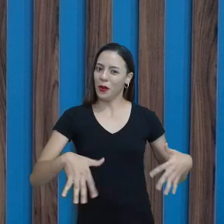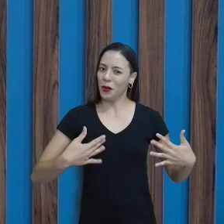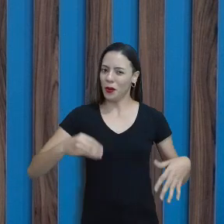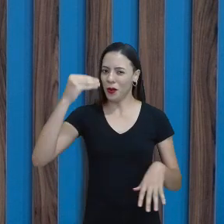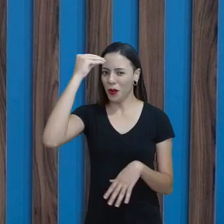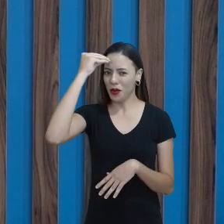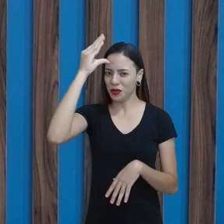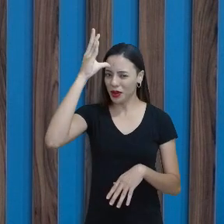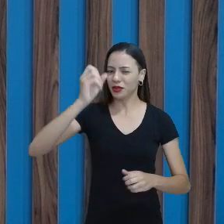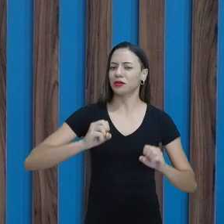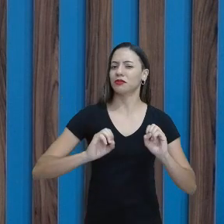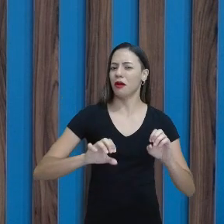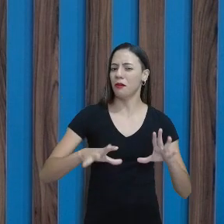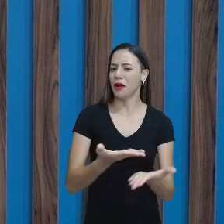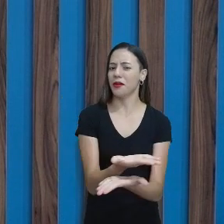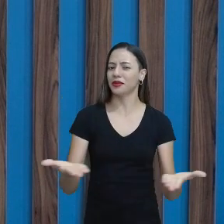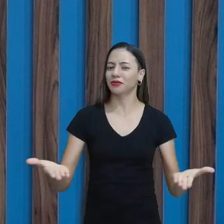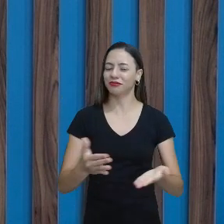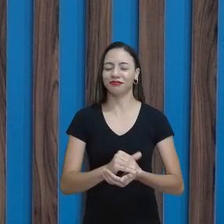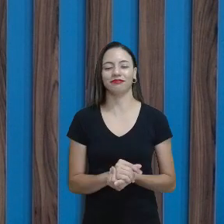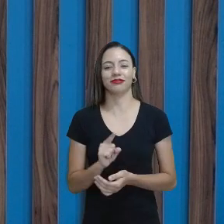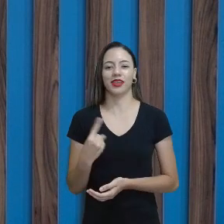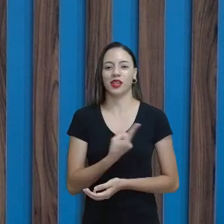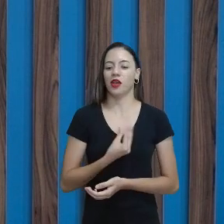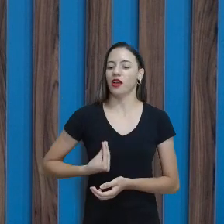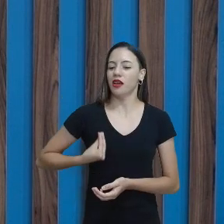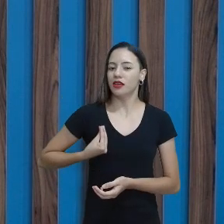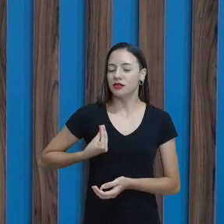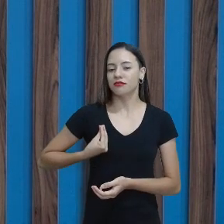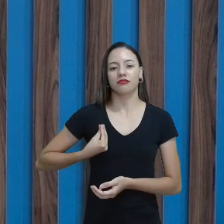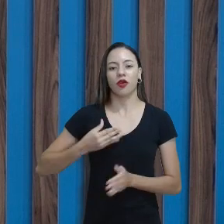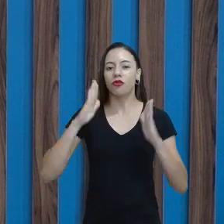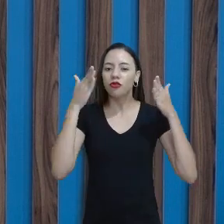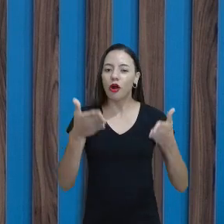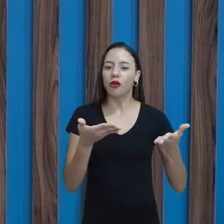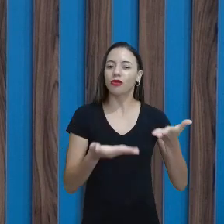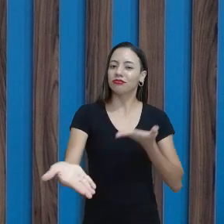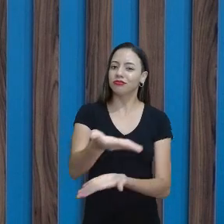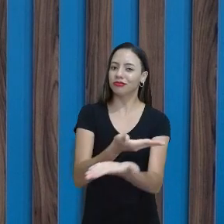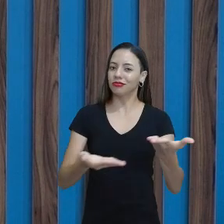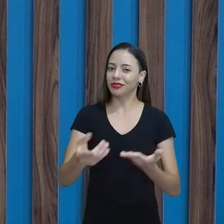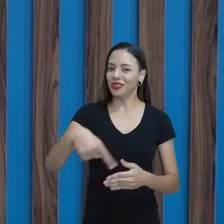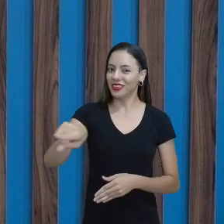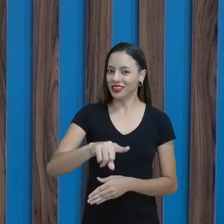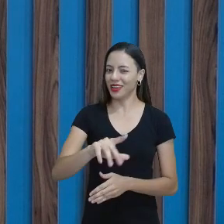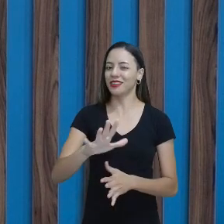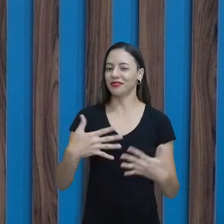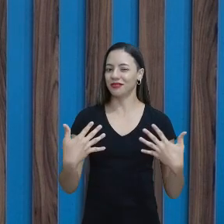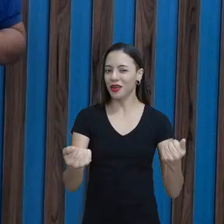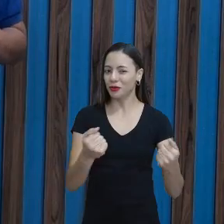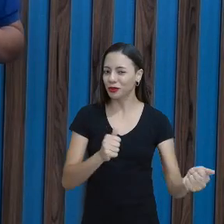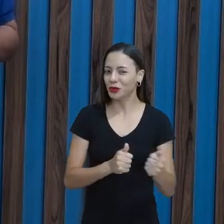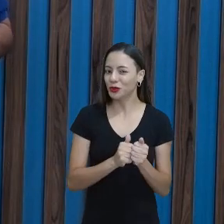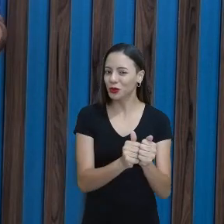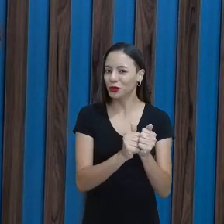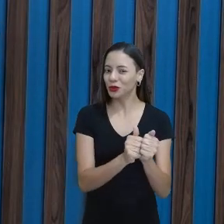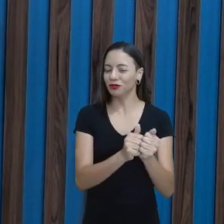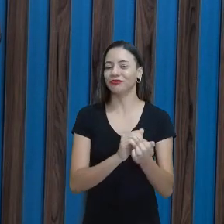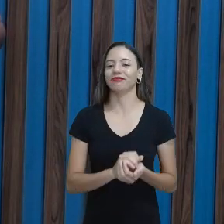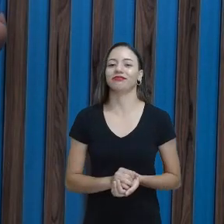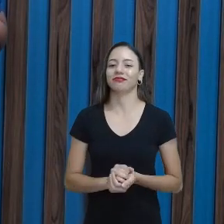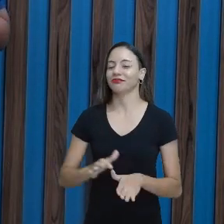para transmitir. E estamos aqui para interagir com vocês, ok? Vamos juntos, Camille.